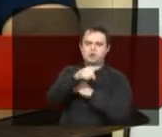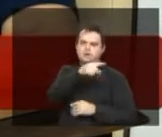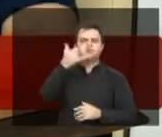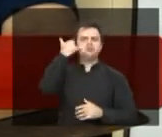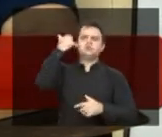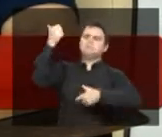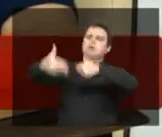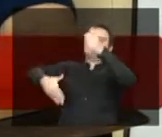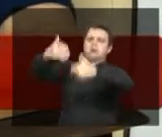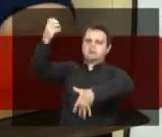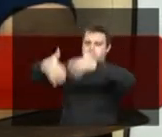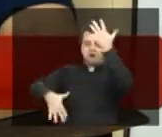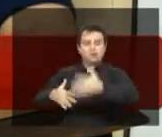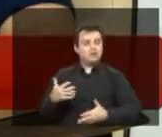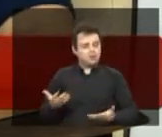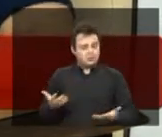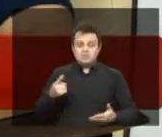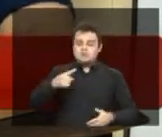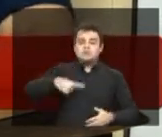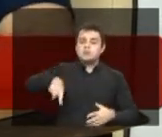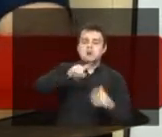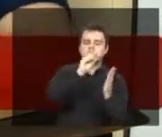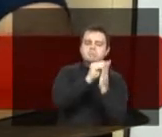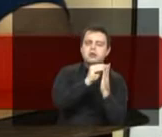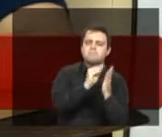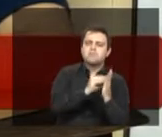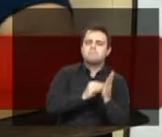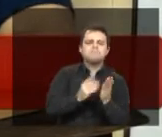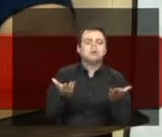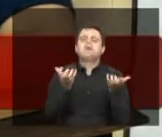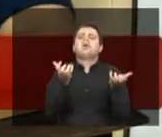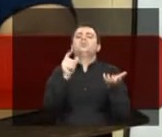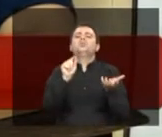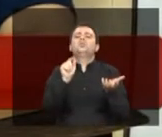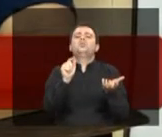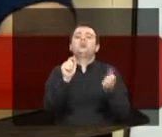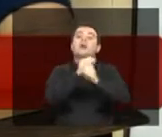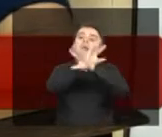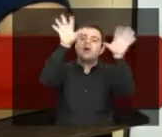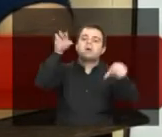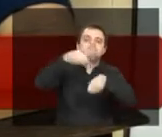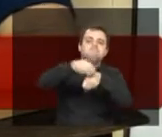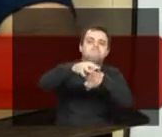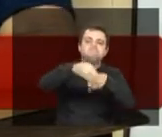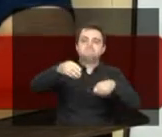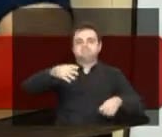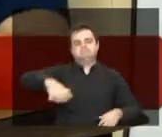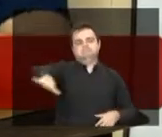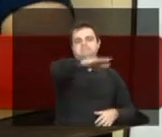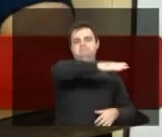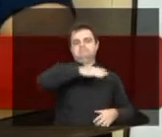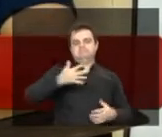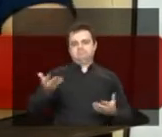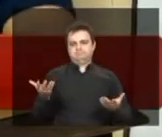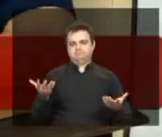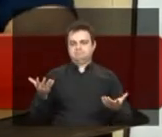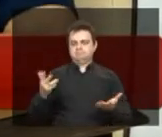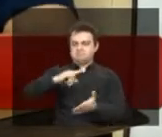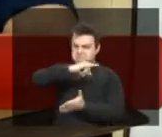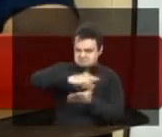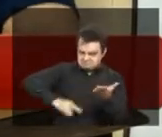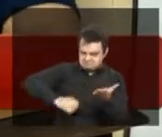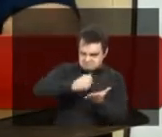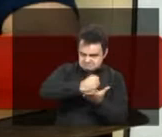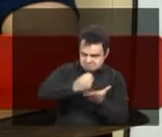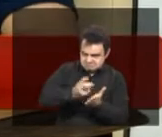oitivas, né? Então, a gente quer esclarecimentos, nada mais justo. Se vão renovar ou não,